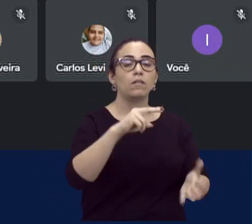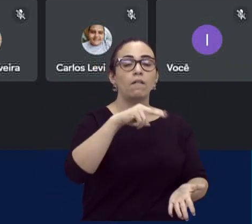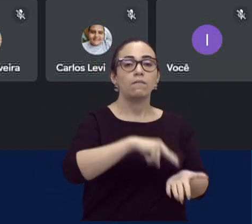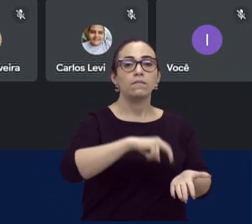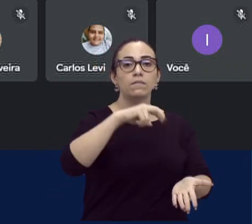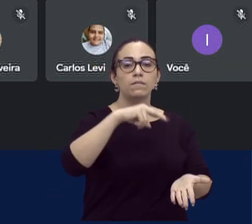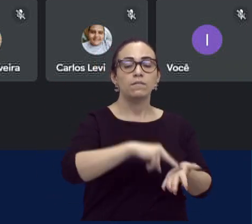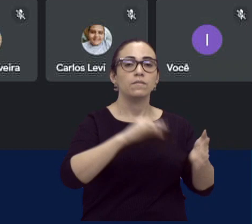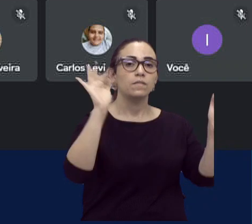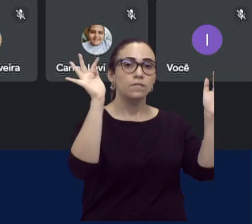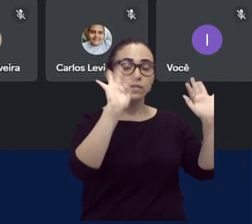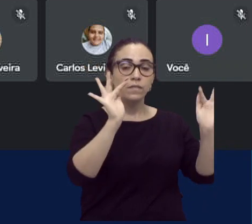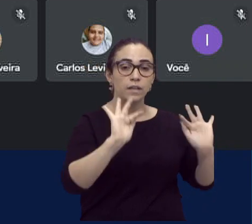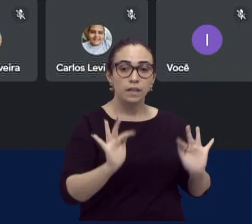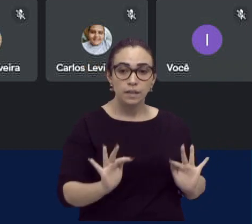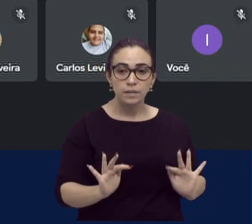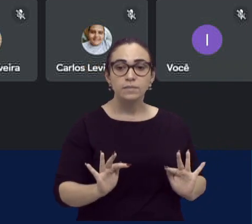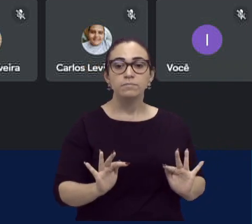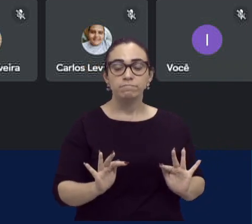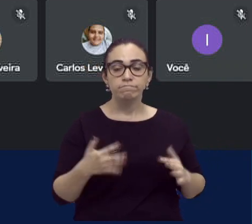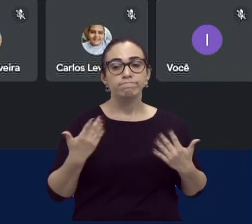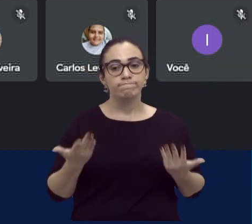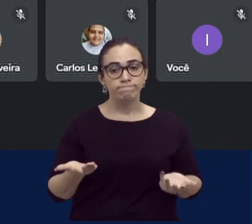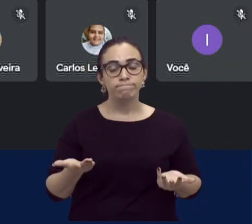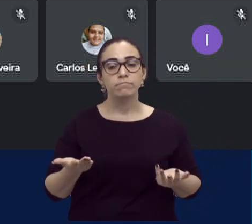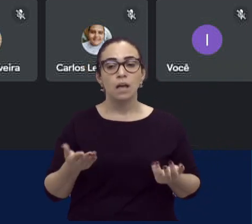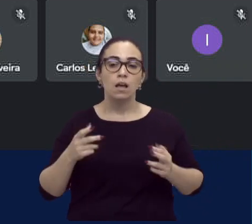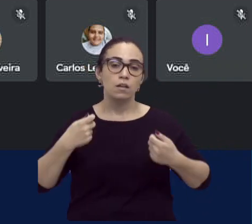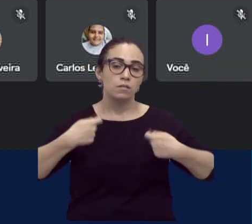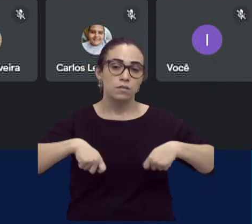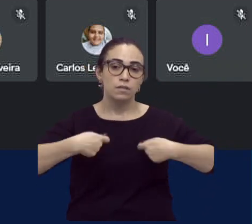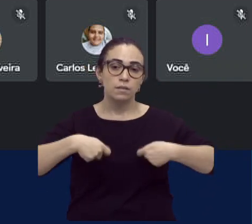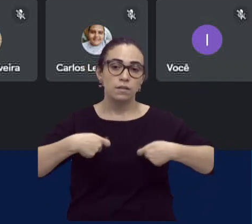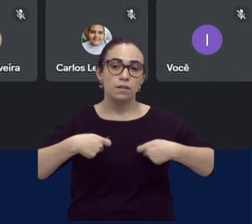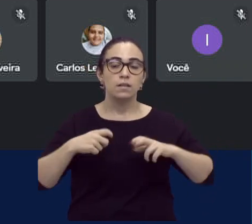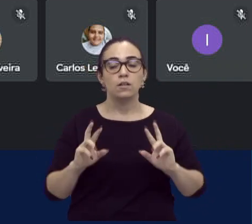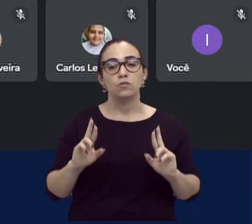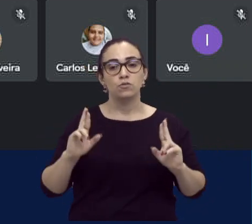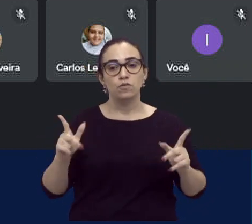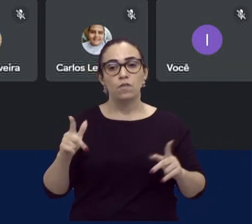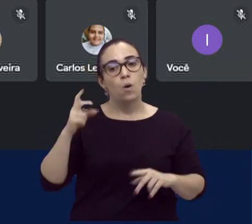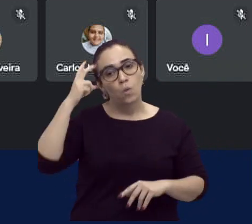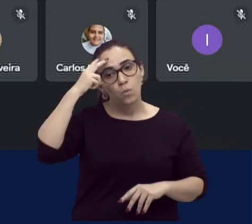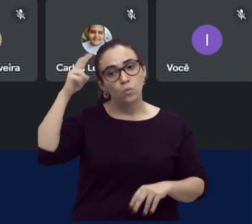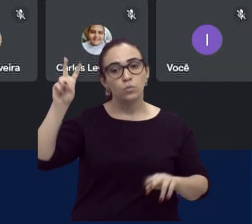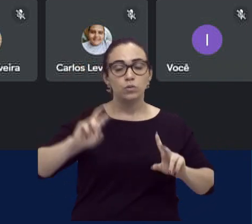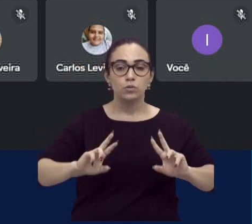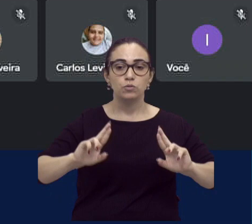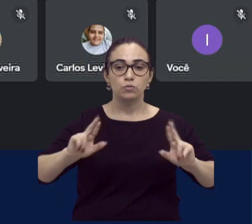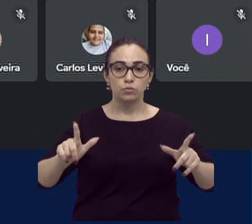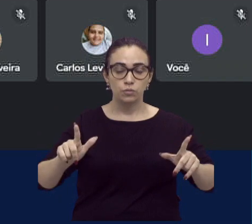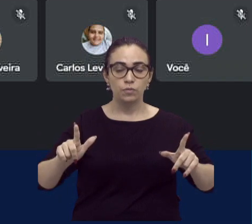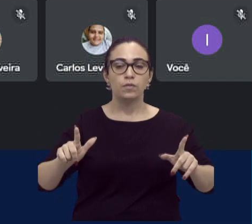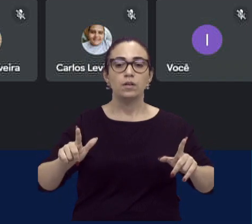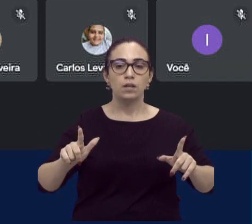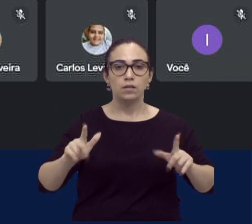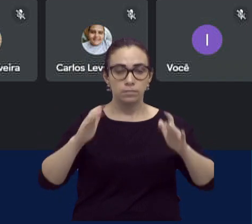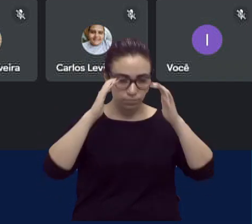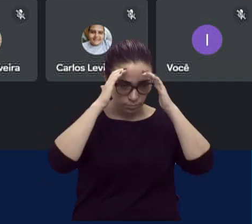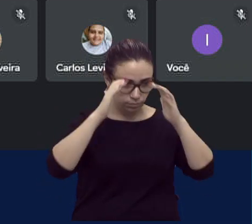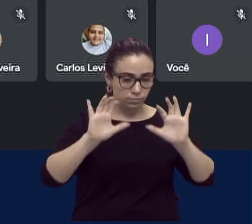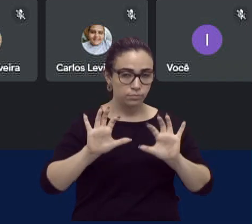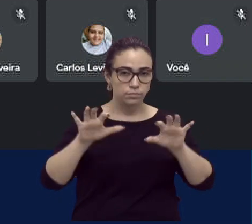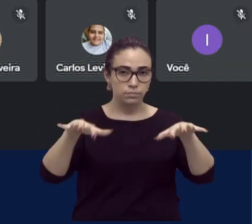mais introspectivo. Então, as necessidades são universais. Lá eles têm aquela necessidade, daquela forma, eles se sentem